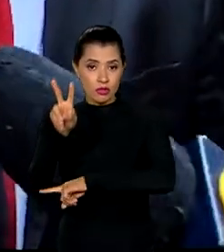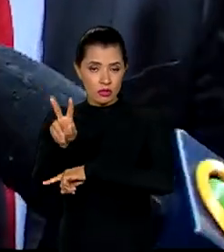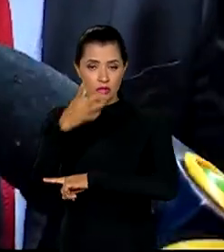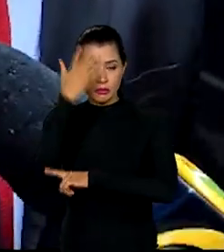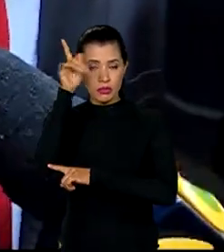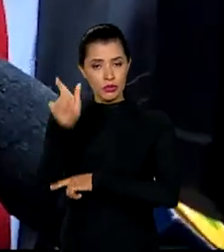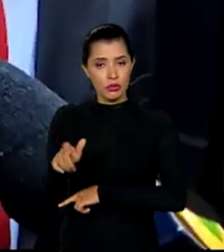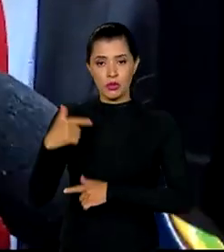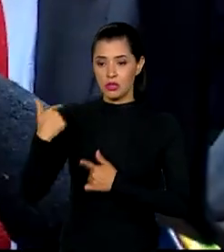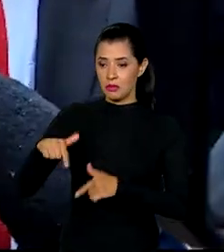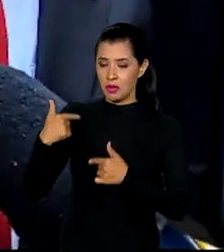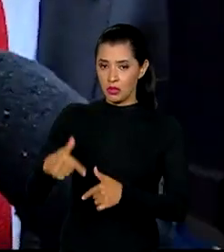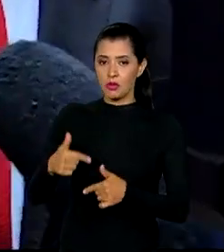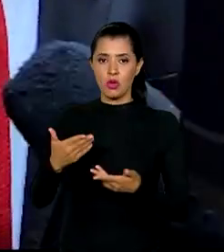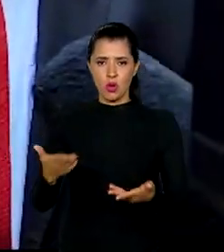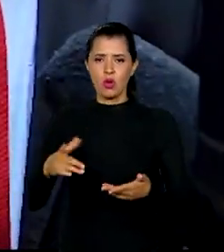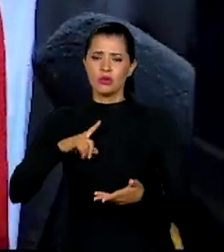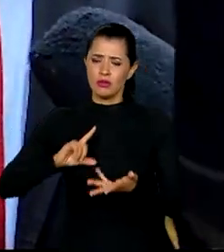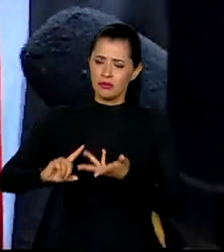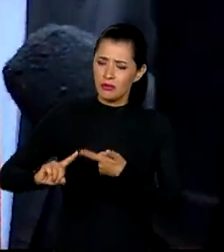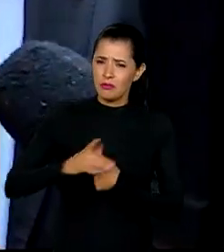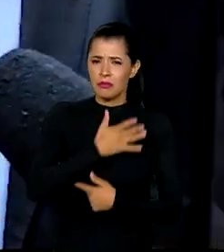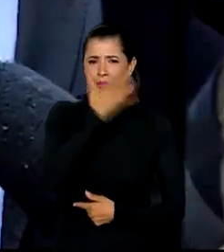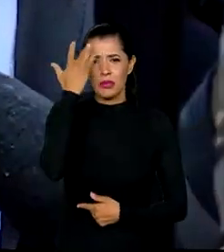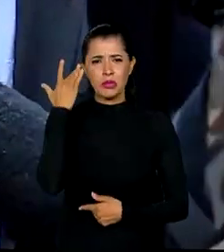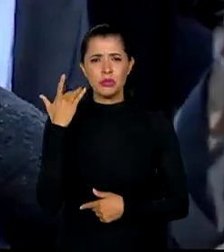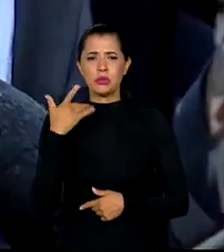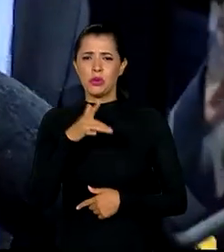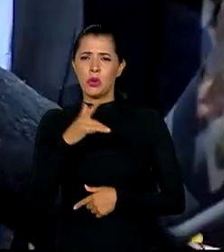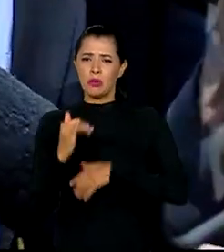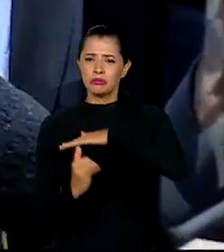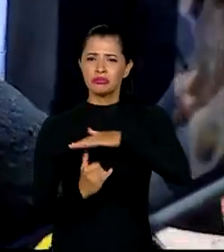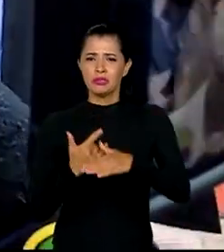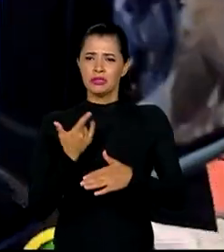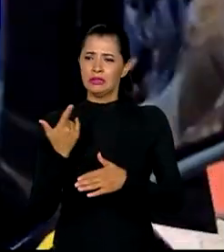trabalhador. Hoje tem milhões de pessoas na informalidade, desprotegidas.